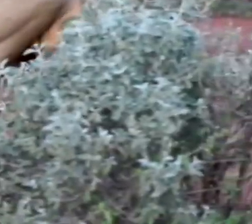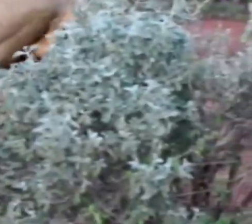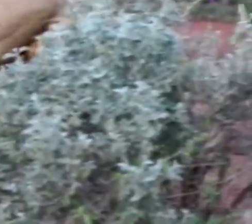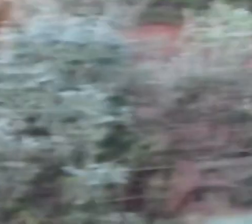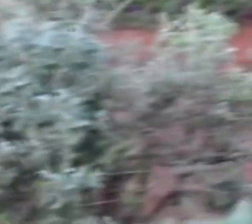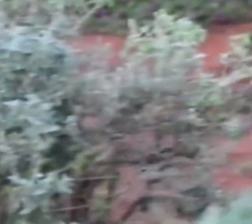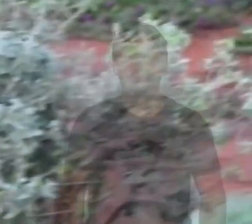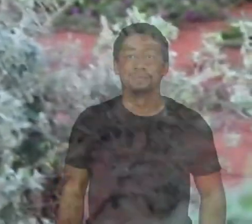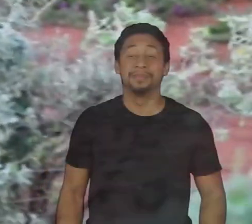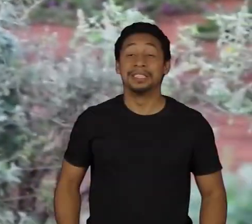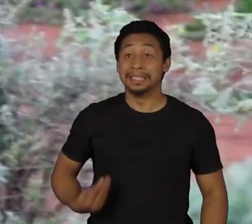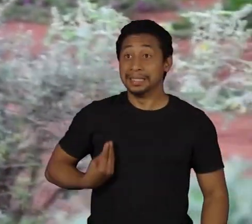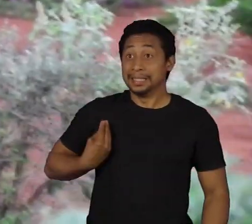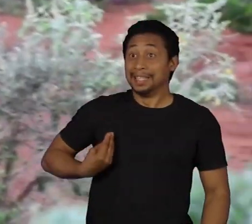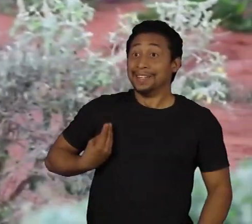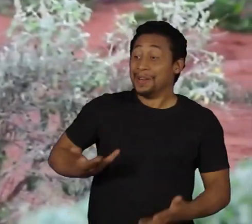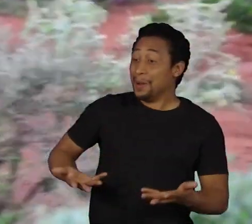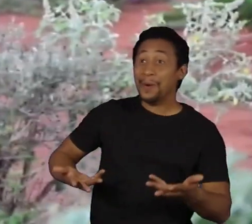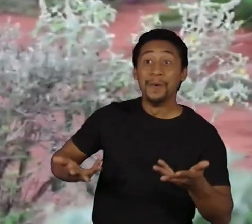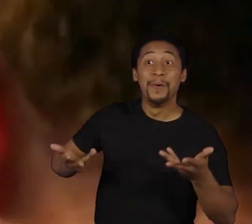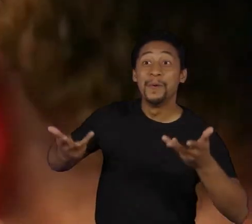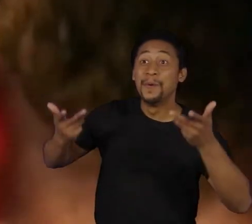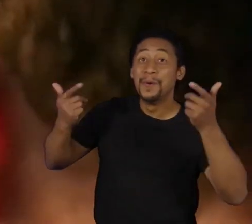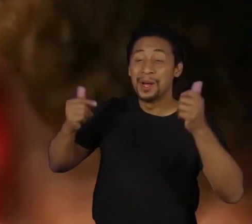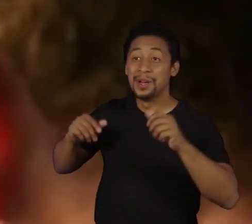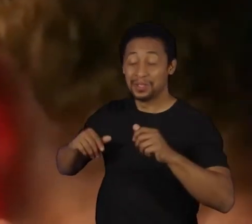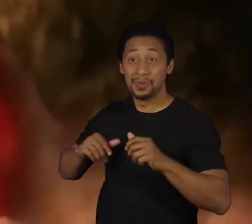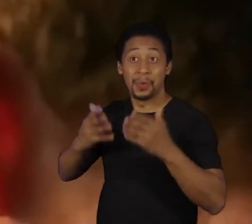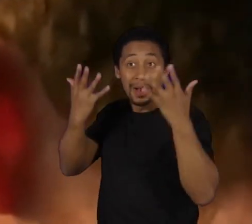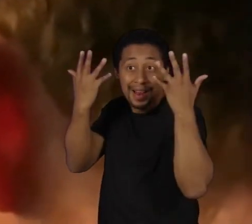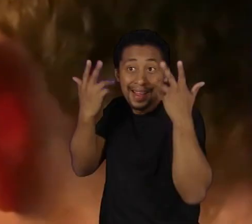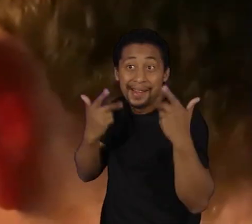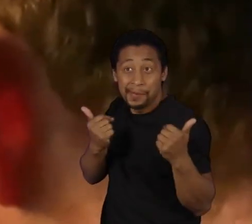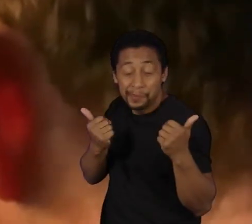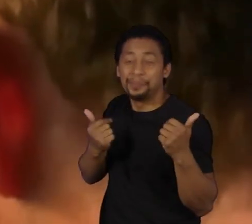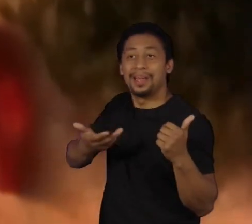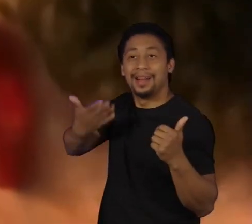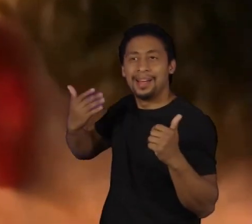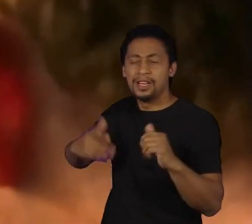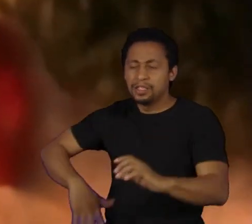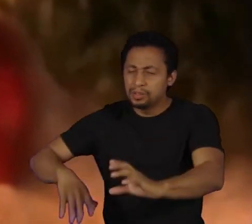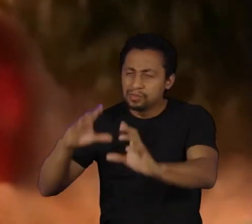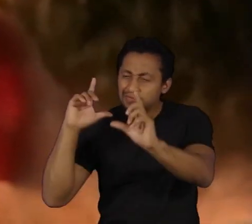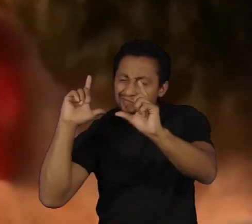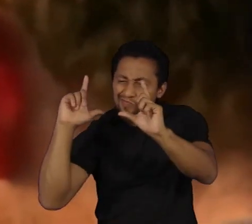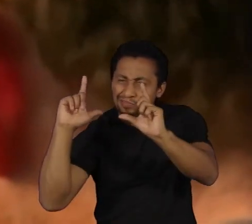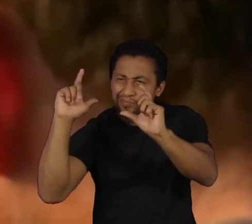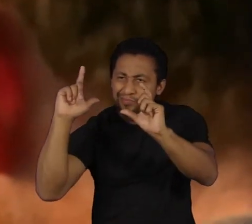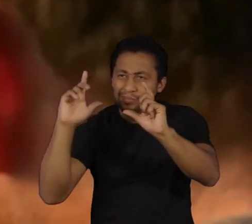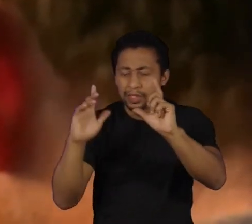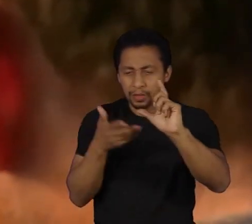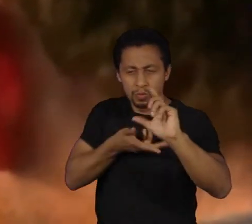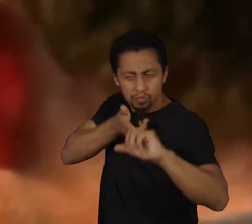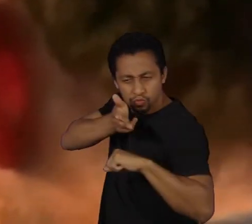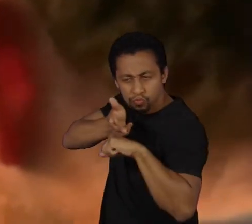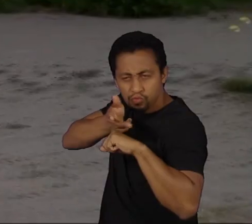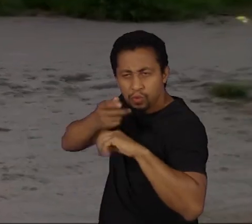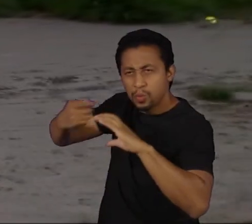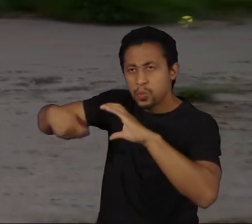A vida extraordinária de Lonquito foi registrada por lentes de repórteres e turistas do mundo